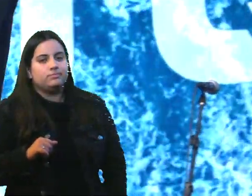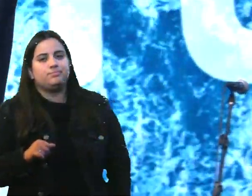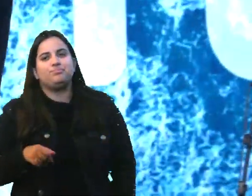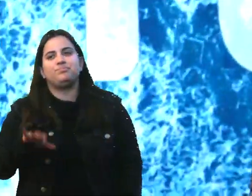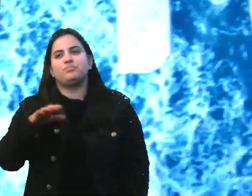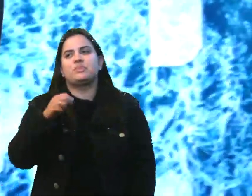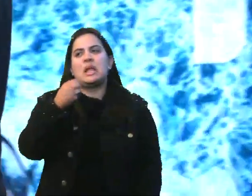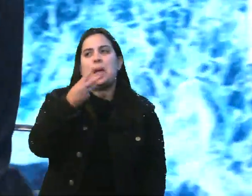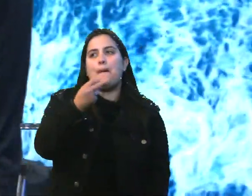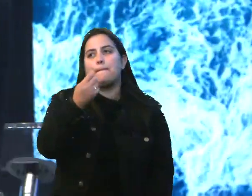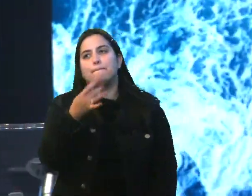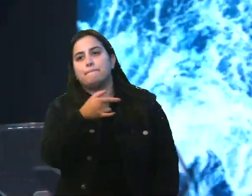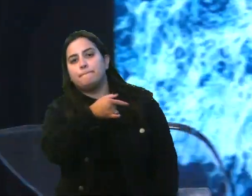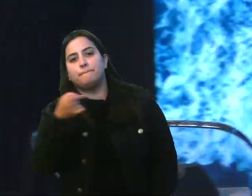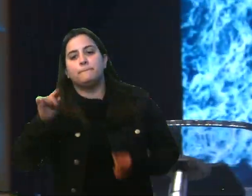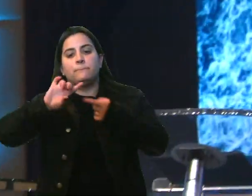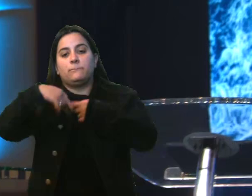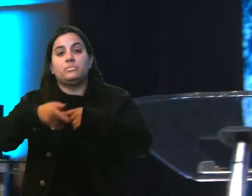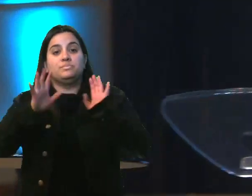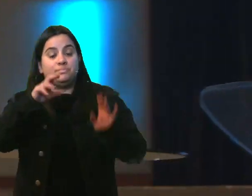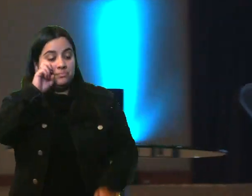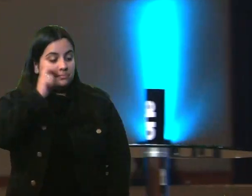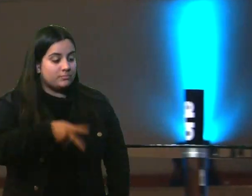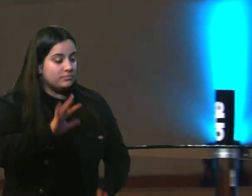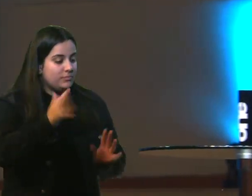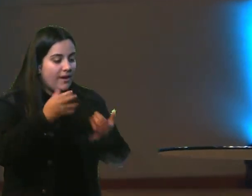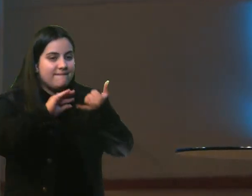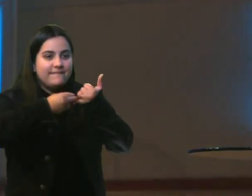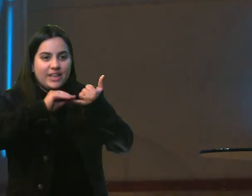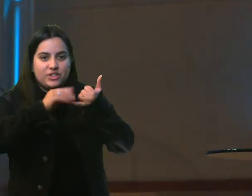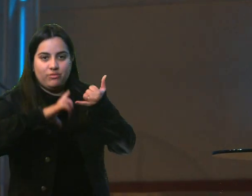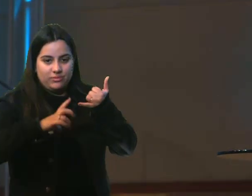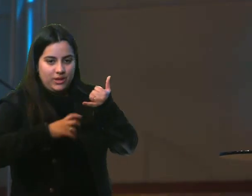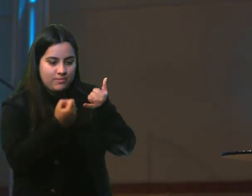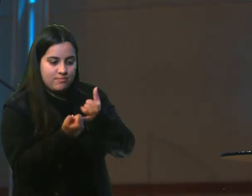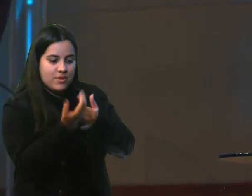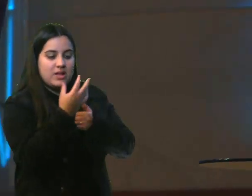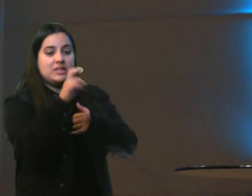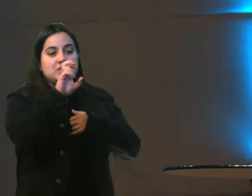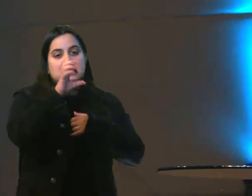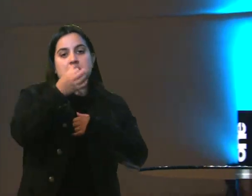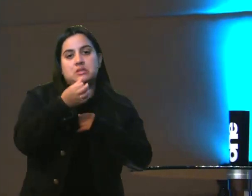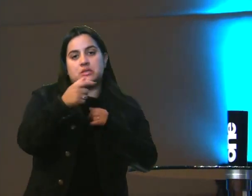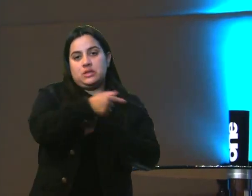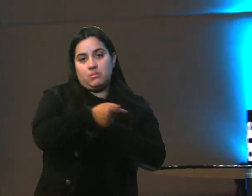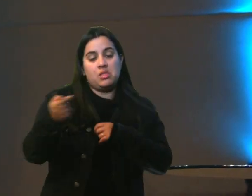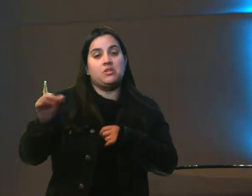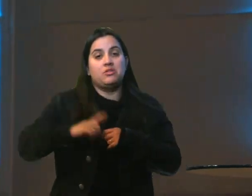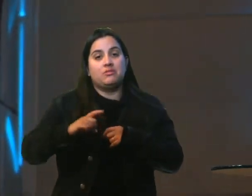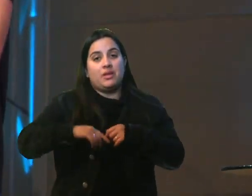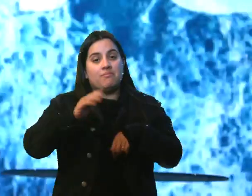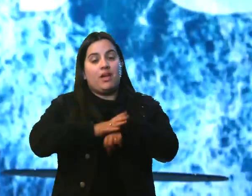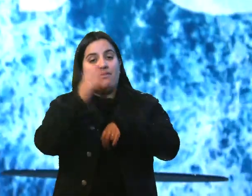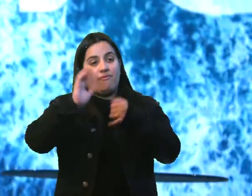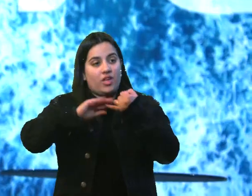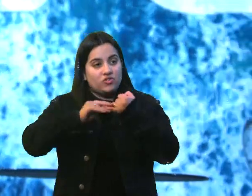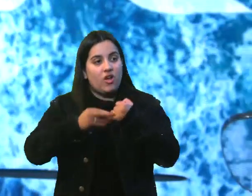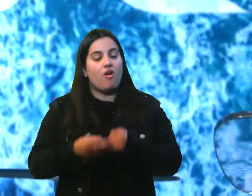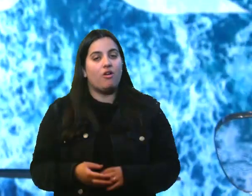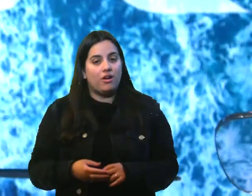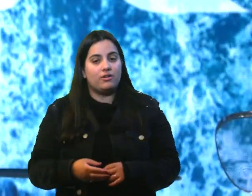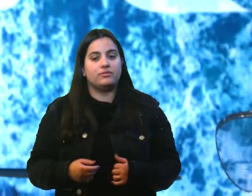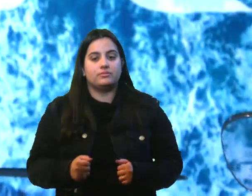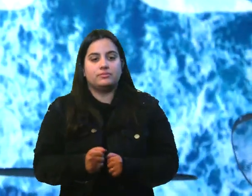3, 4 semanas, sei lá quantos, já dá para ver lá, os feijãozinhos começam a nascer. 5, 6 semanas, já tem mais feijãozinho ali e tal.